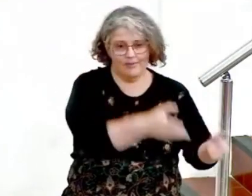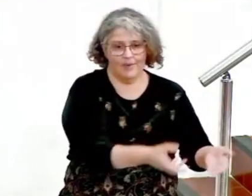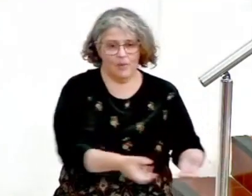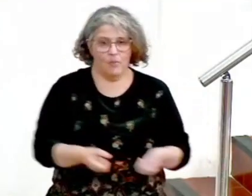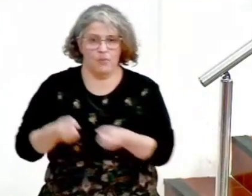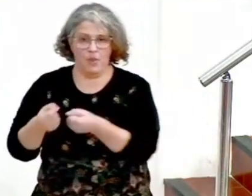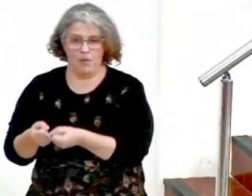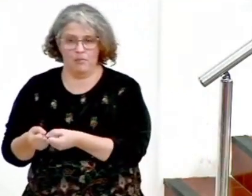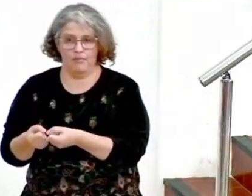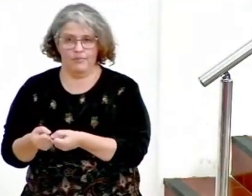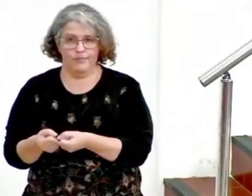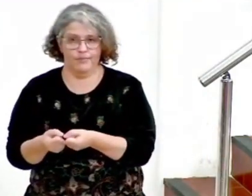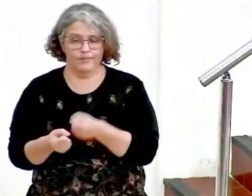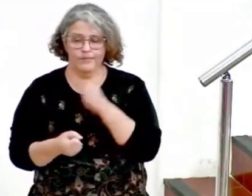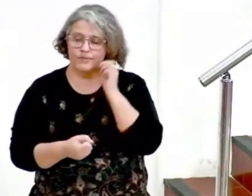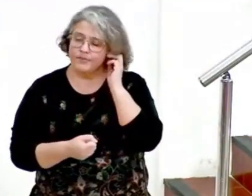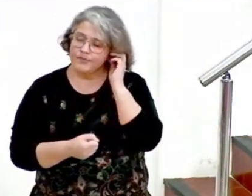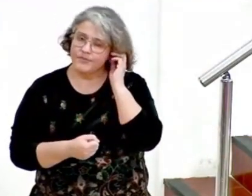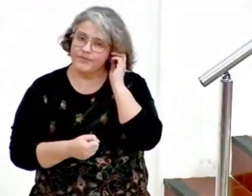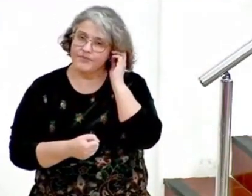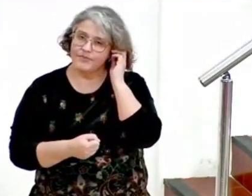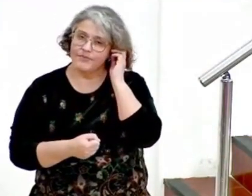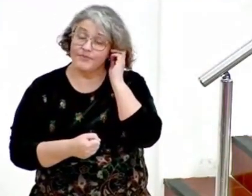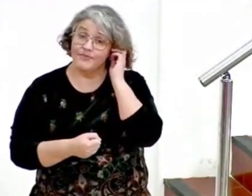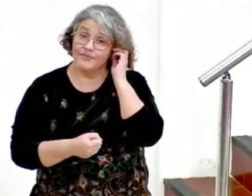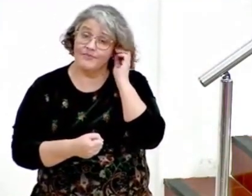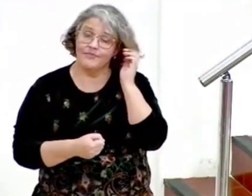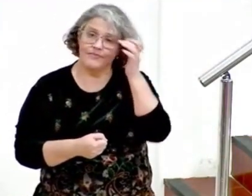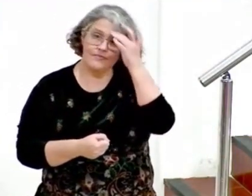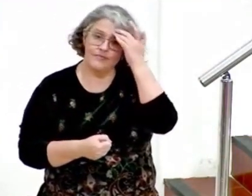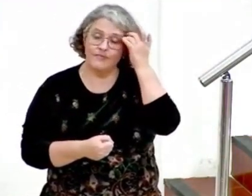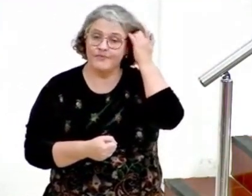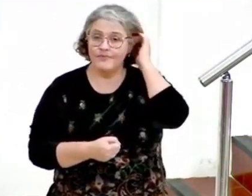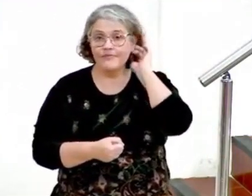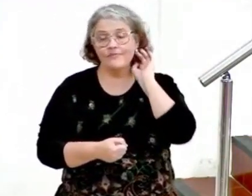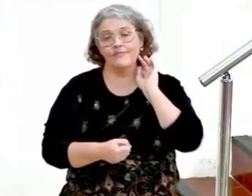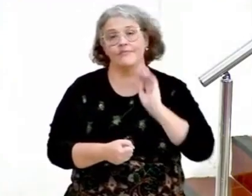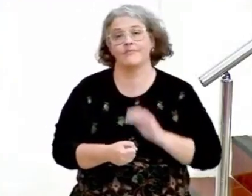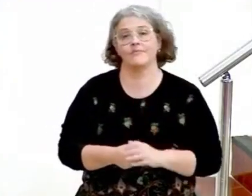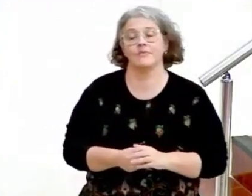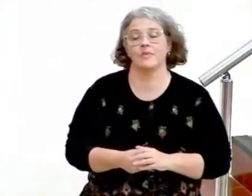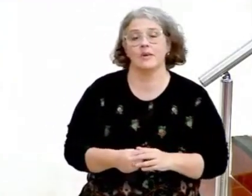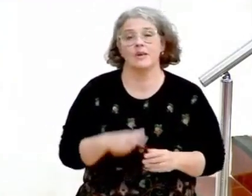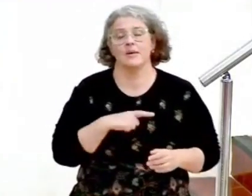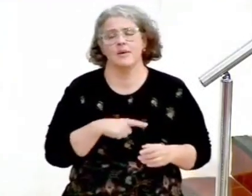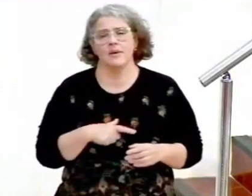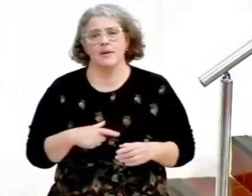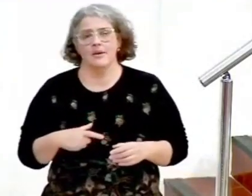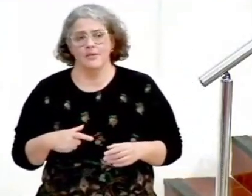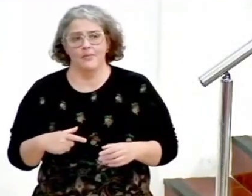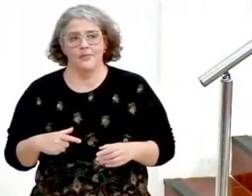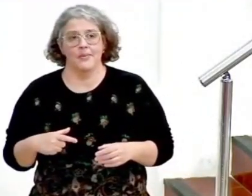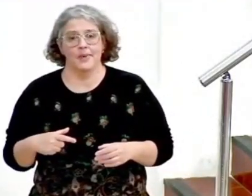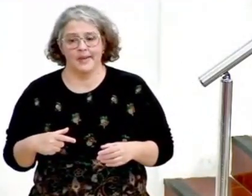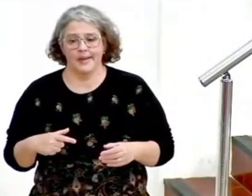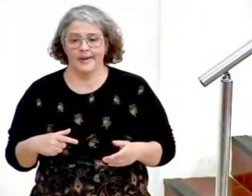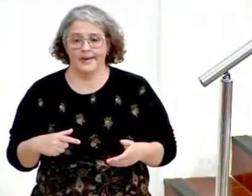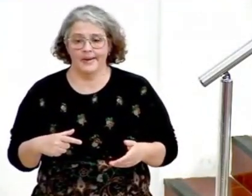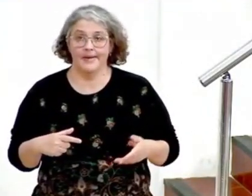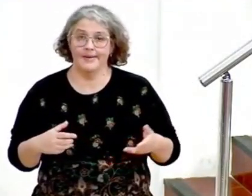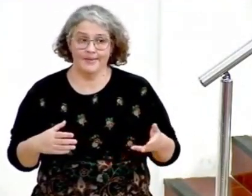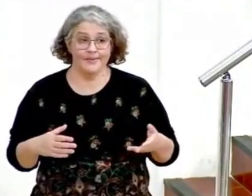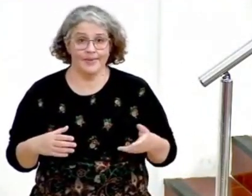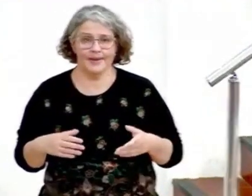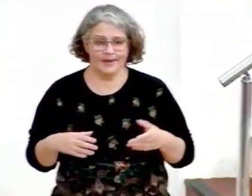pragas para resgatar novamente a pessoa da qual Deus dará o filho da